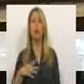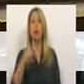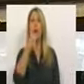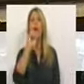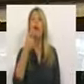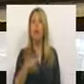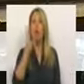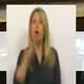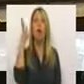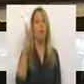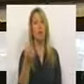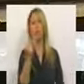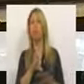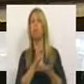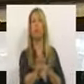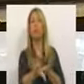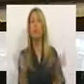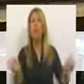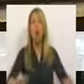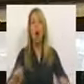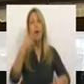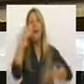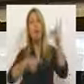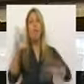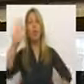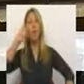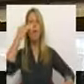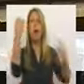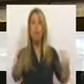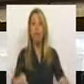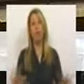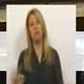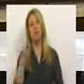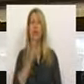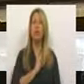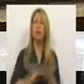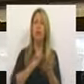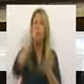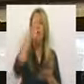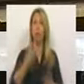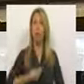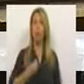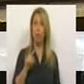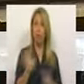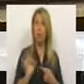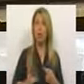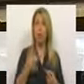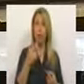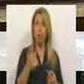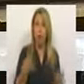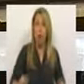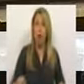vai reembolsar os passageiros que foram prejudicados. A senhora Secretária de Estado não está preocupada com este aspecto? Não está preocupada